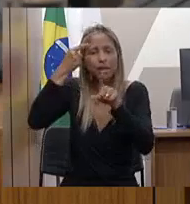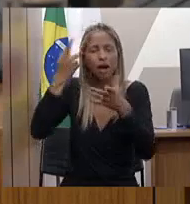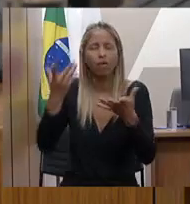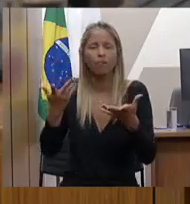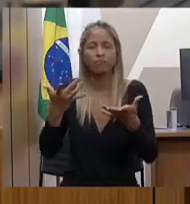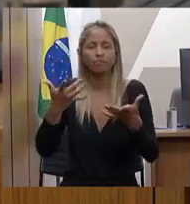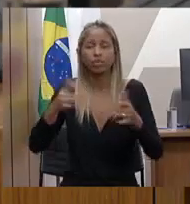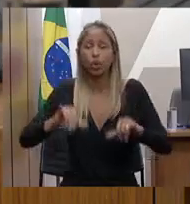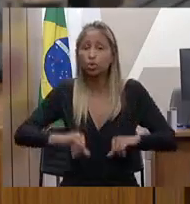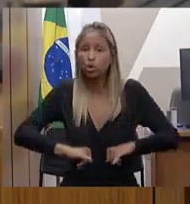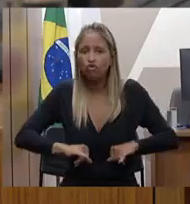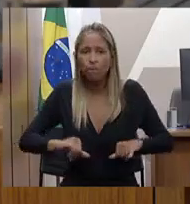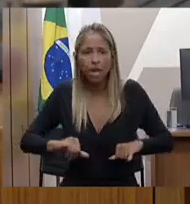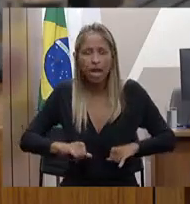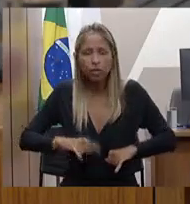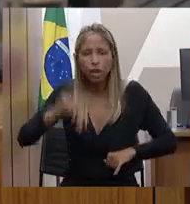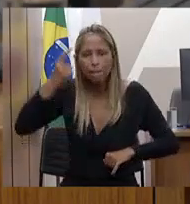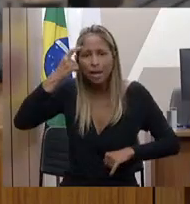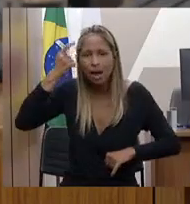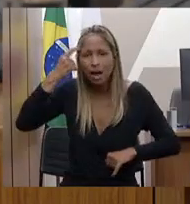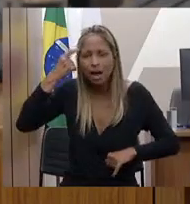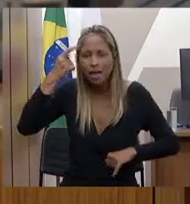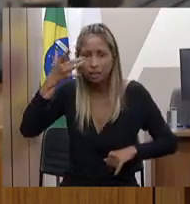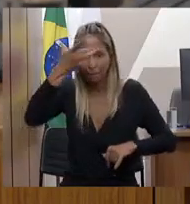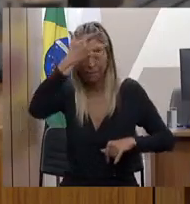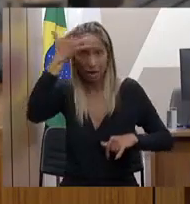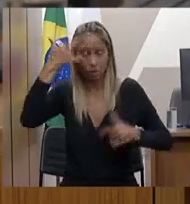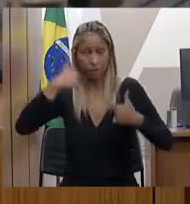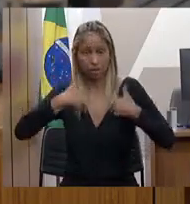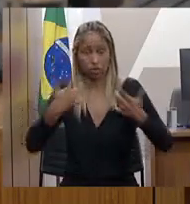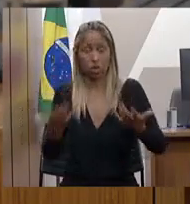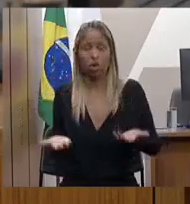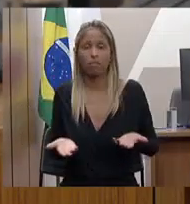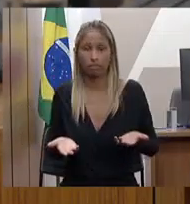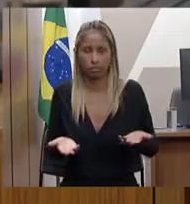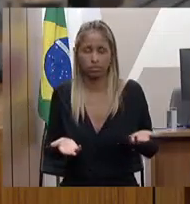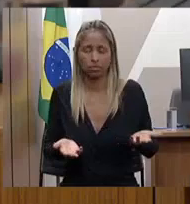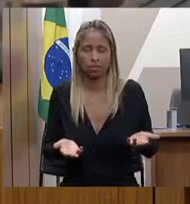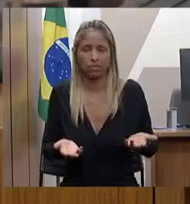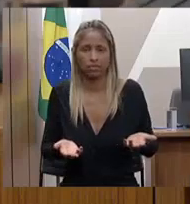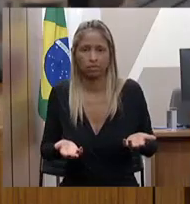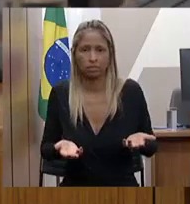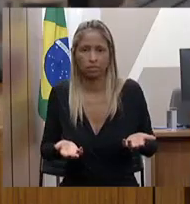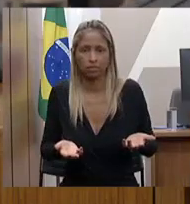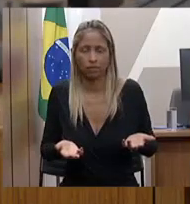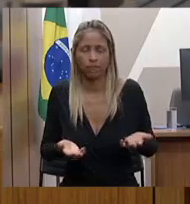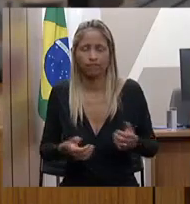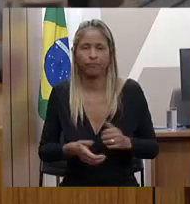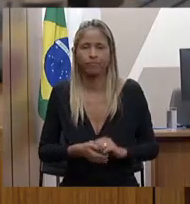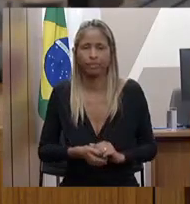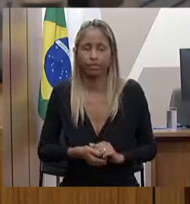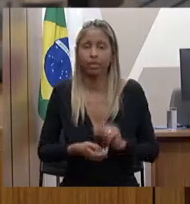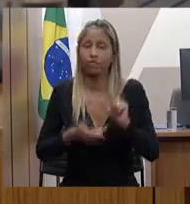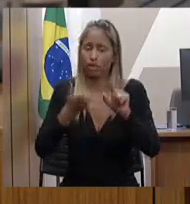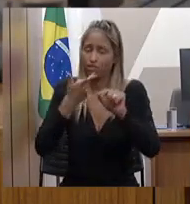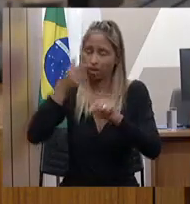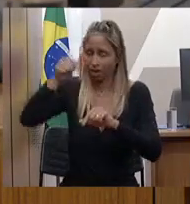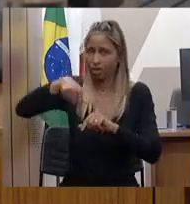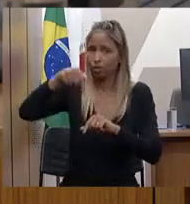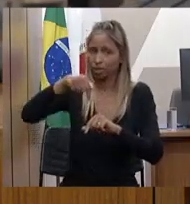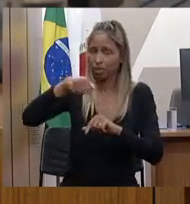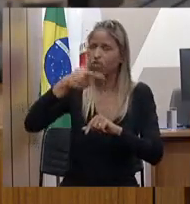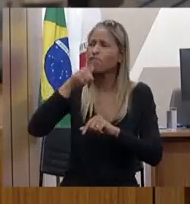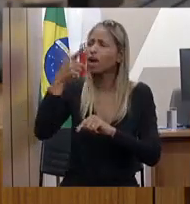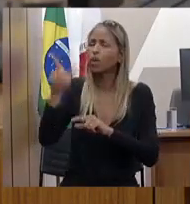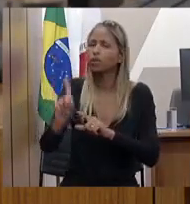sofrimento mental e isso entra inclusive chamar a previdência para mesa foi falado aqui não